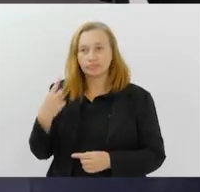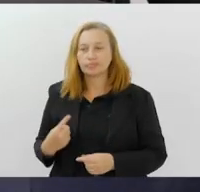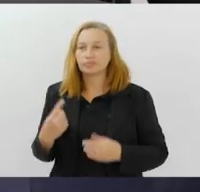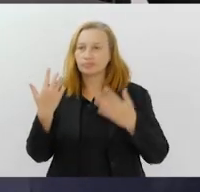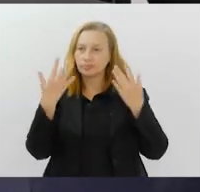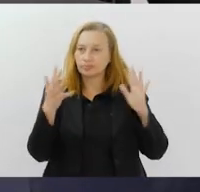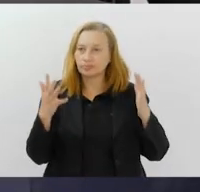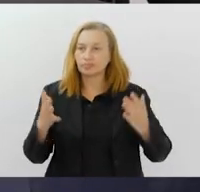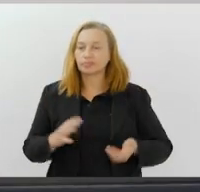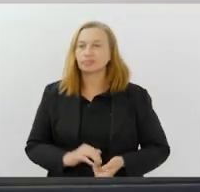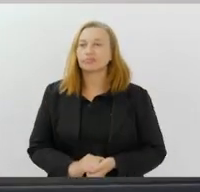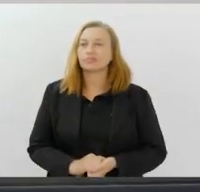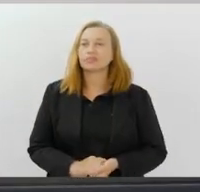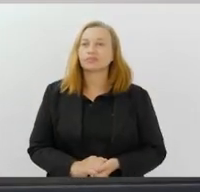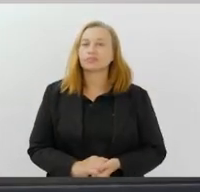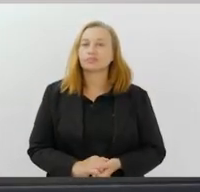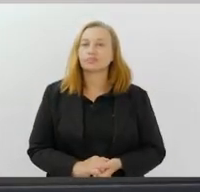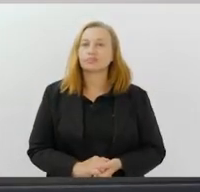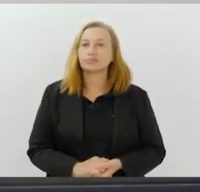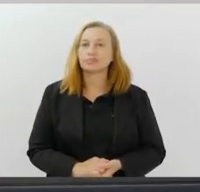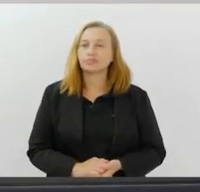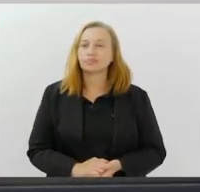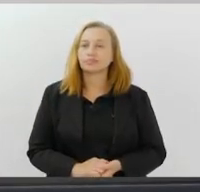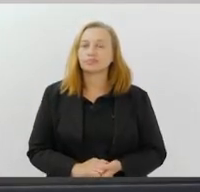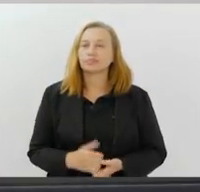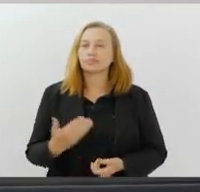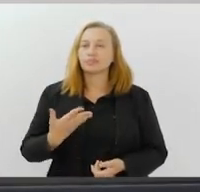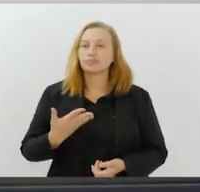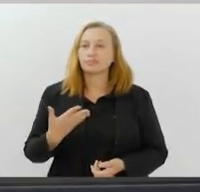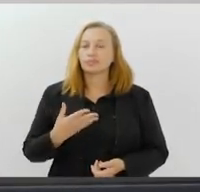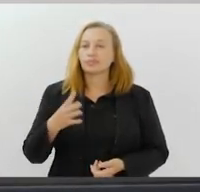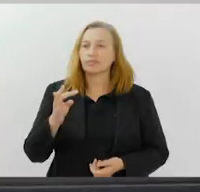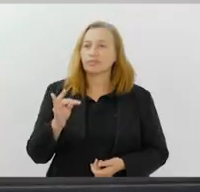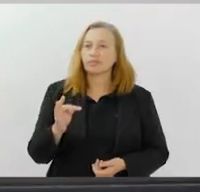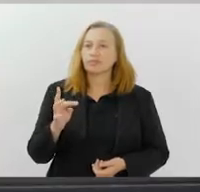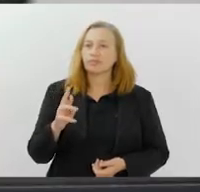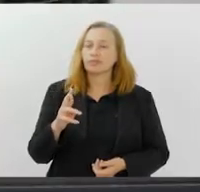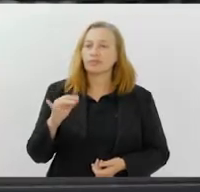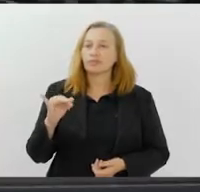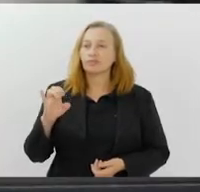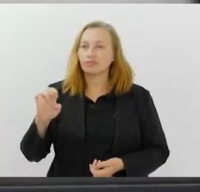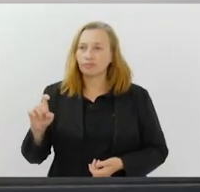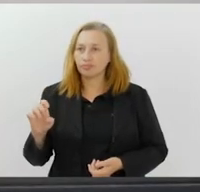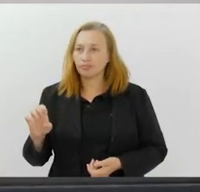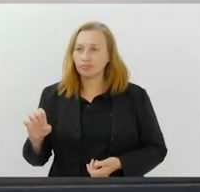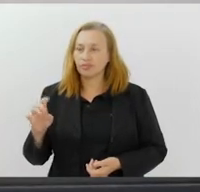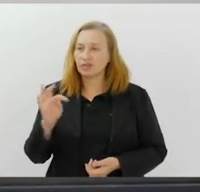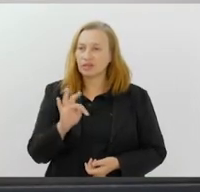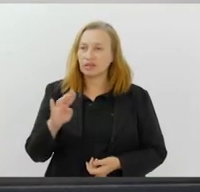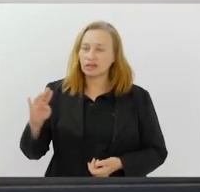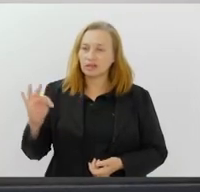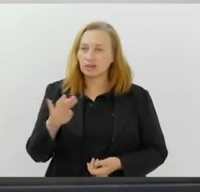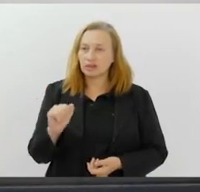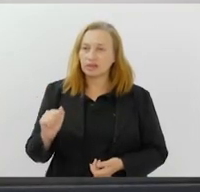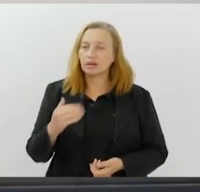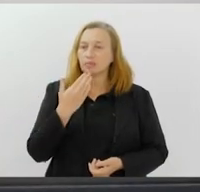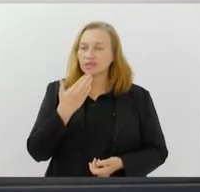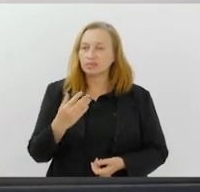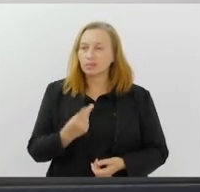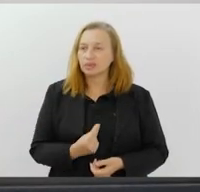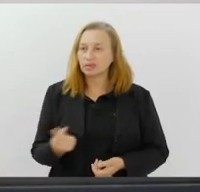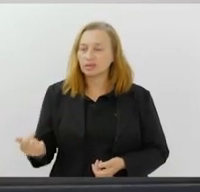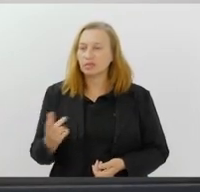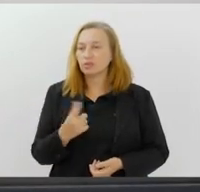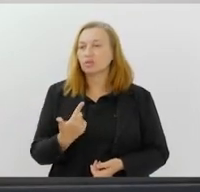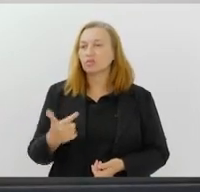Dani olha o o o nosso companheiro freit Tatá tem que sair e pediu aqui para usar a palavra outras pessoas vão usar também